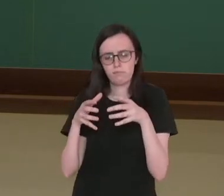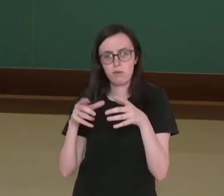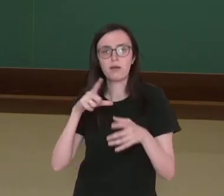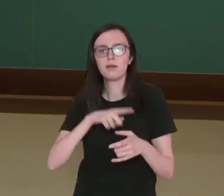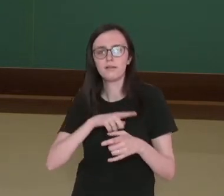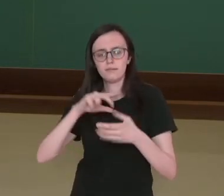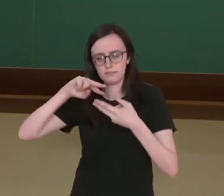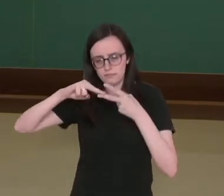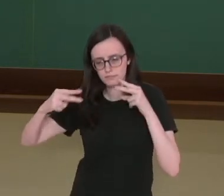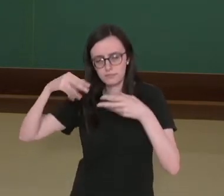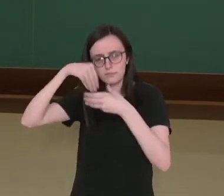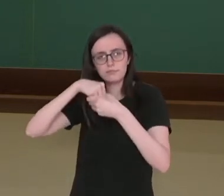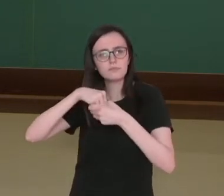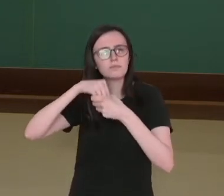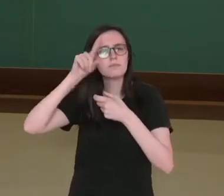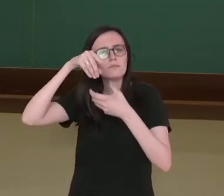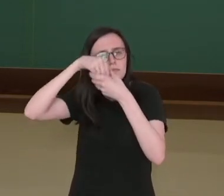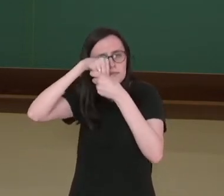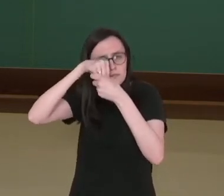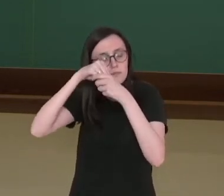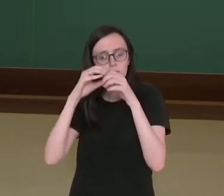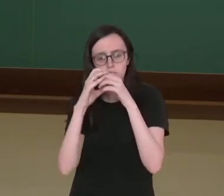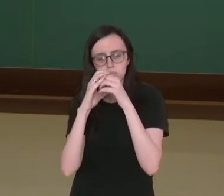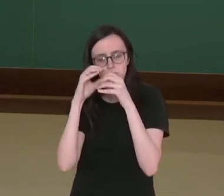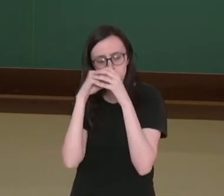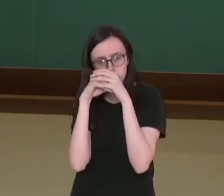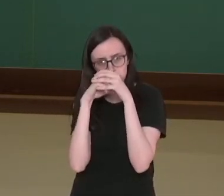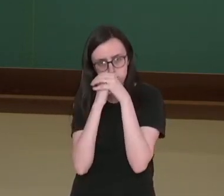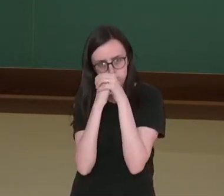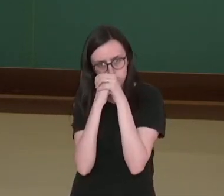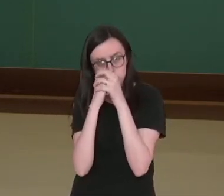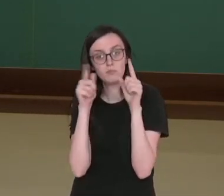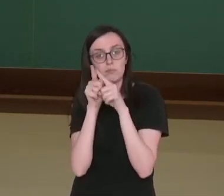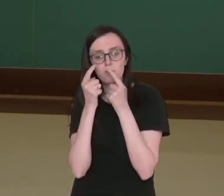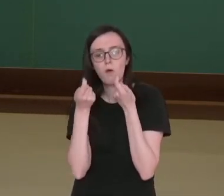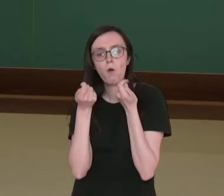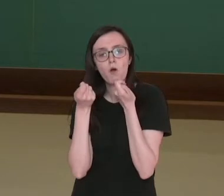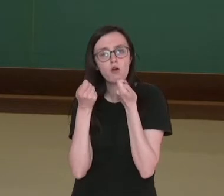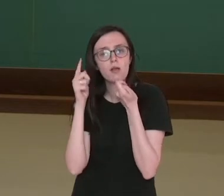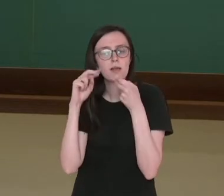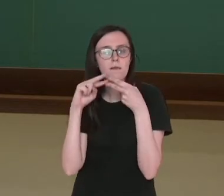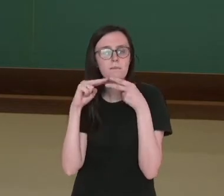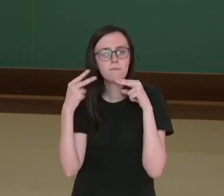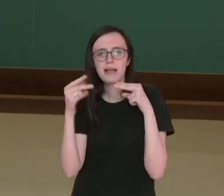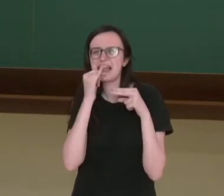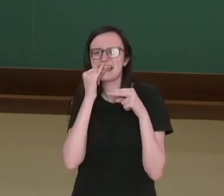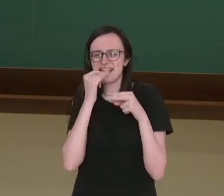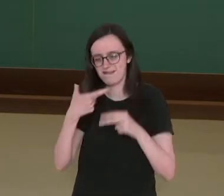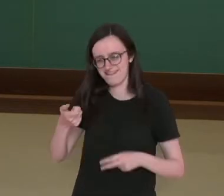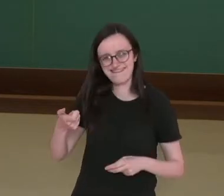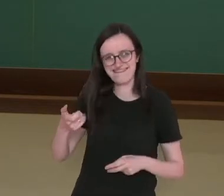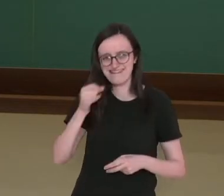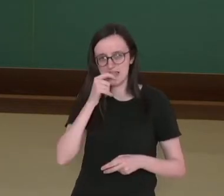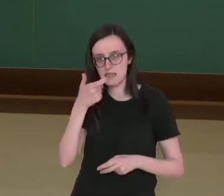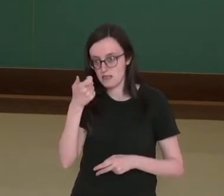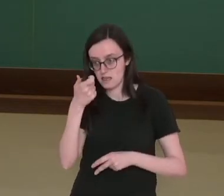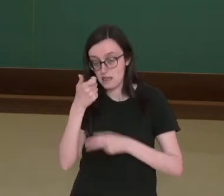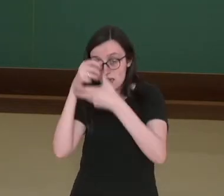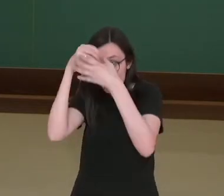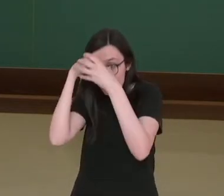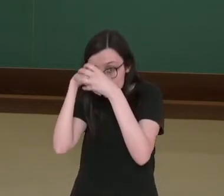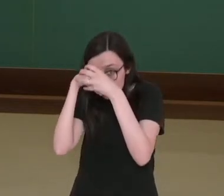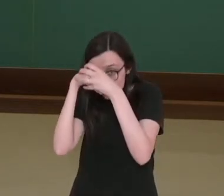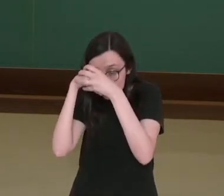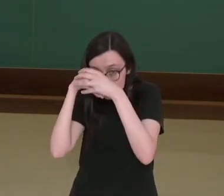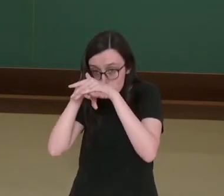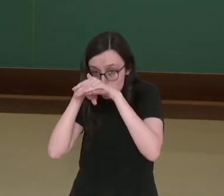material genético dela guardado dentro de uma bolsa. Então digamos que esse controle seja o material genético e ele guarda esse material genético dentro de uma